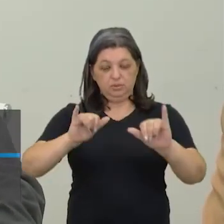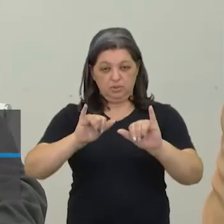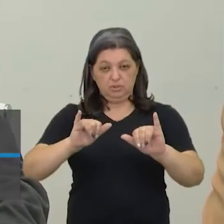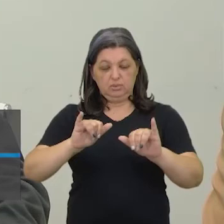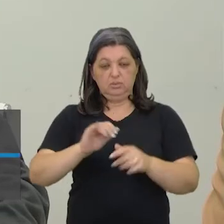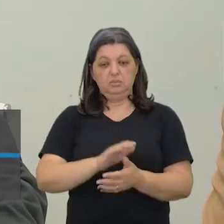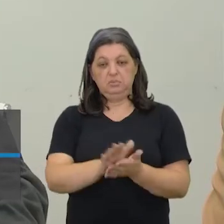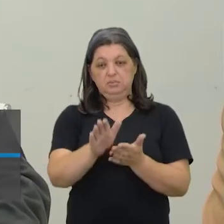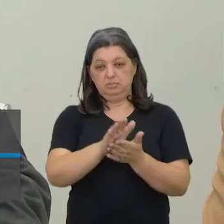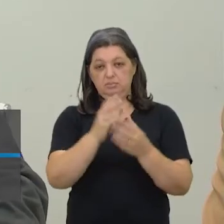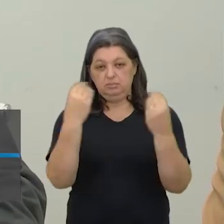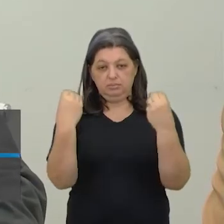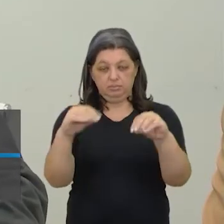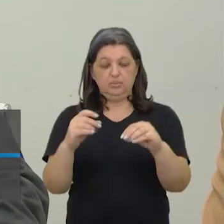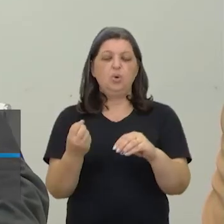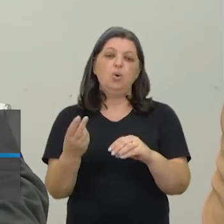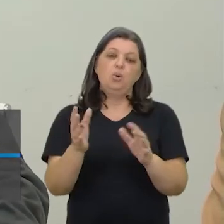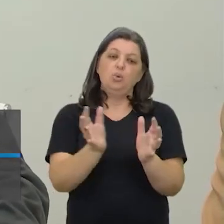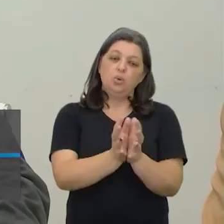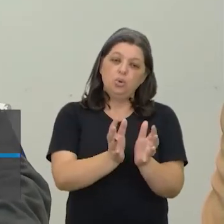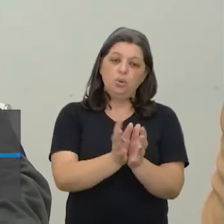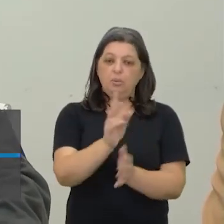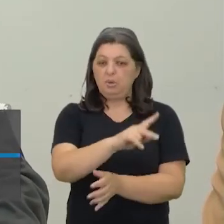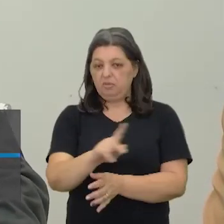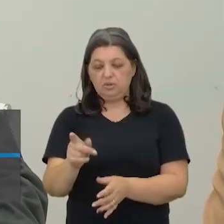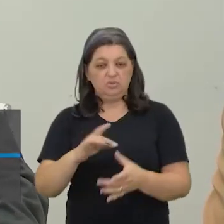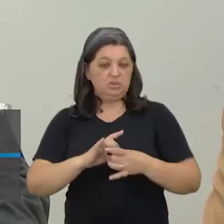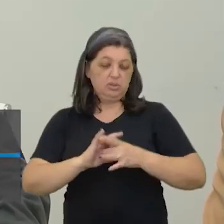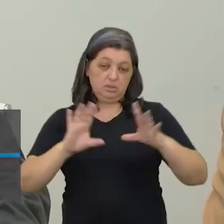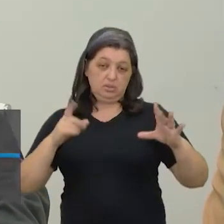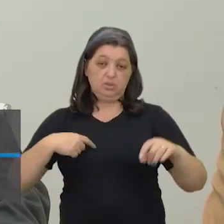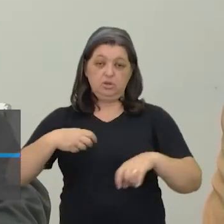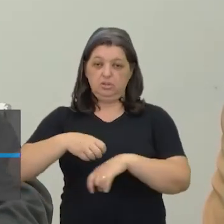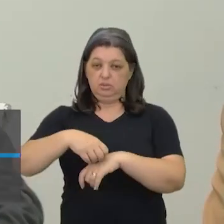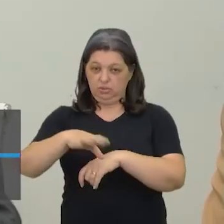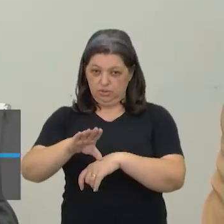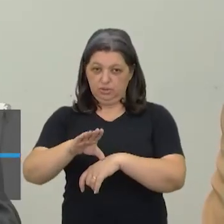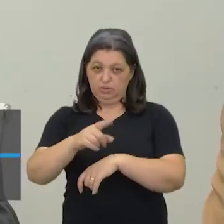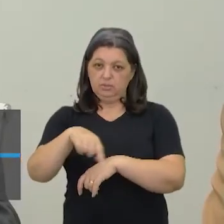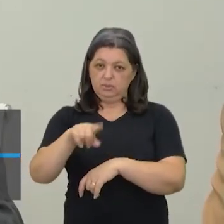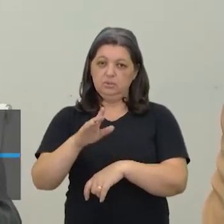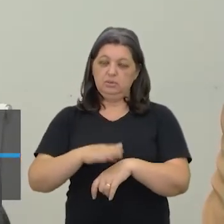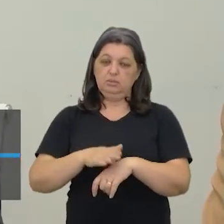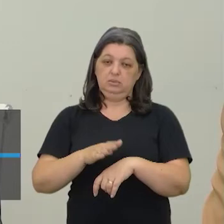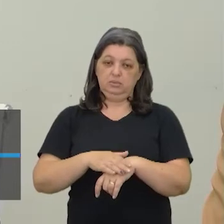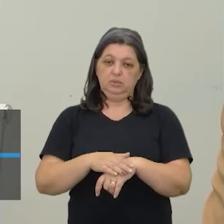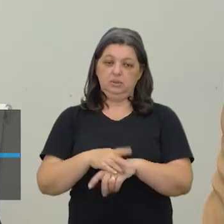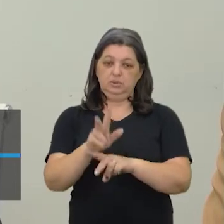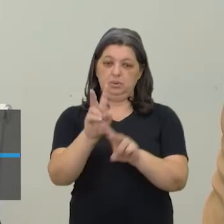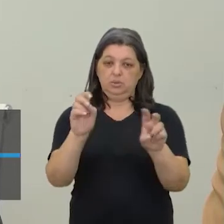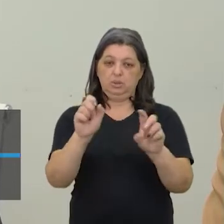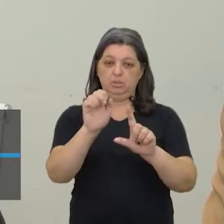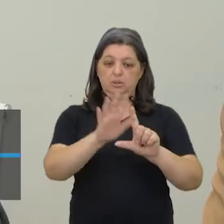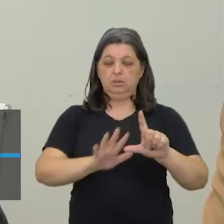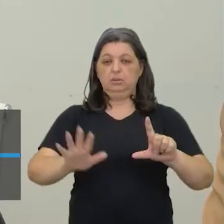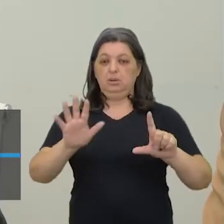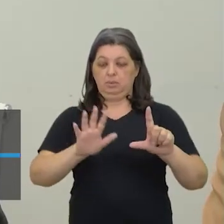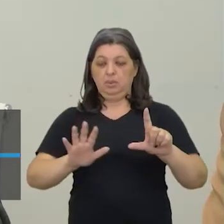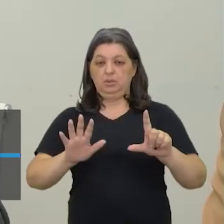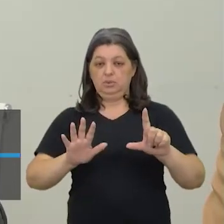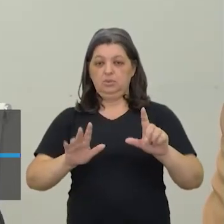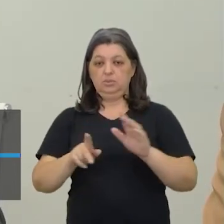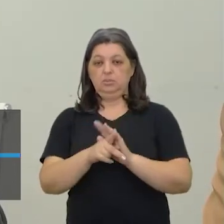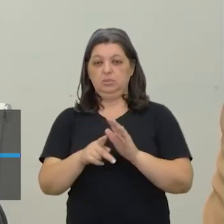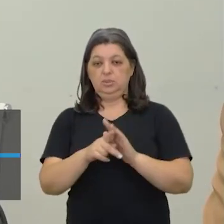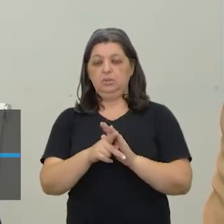outro tema junto com seu grupo, com seu professor, vocês estão livres. A nossa indicação é que vocês façam segundo o tema dos acidentes